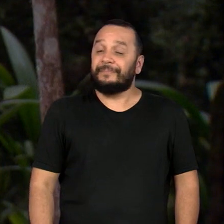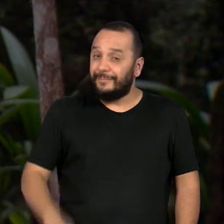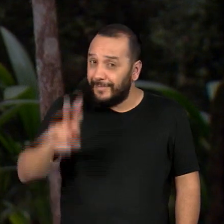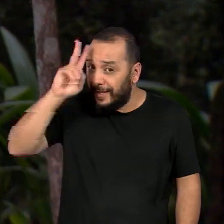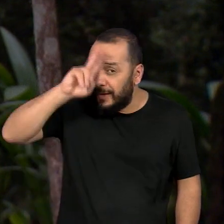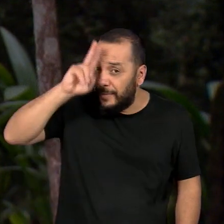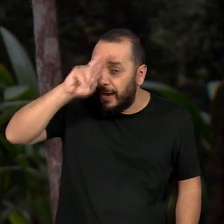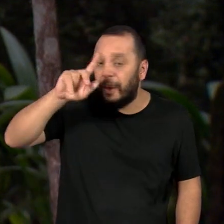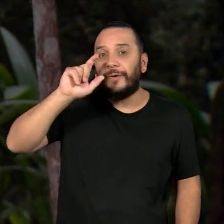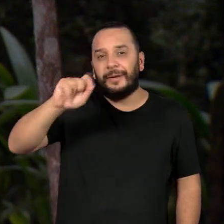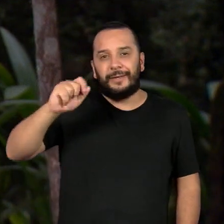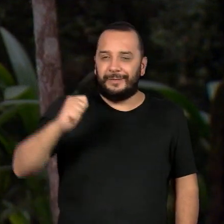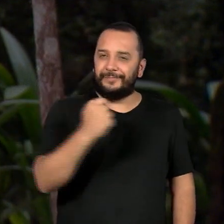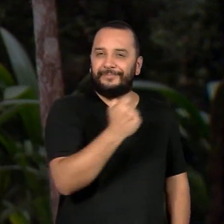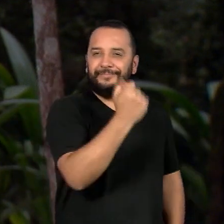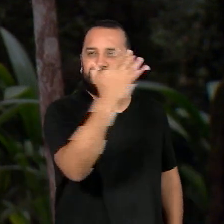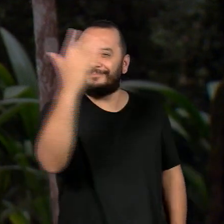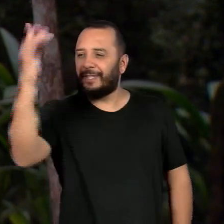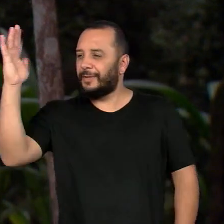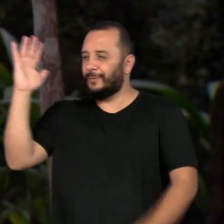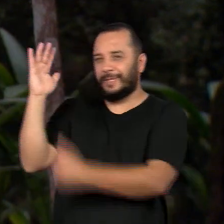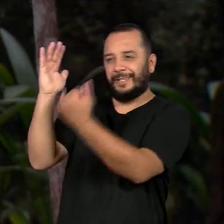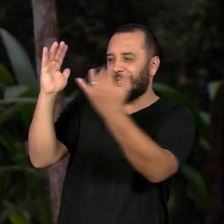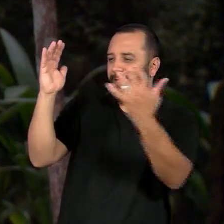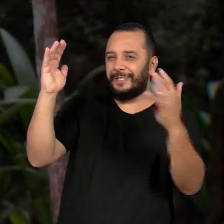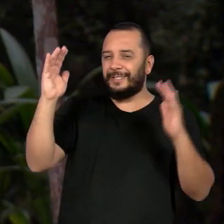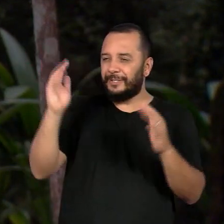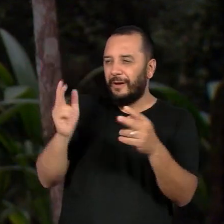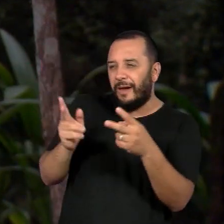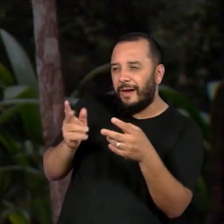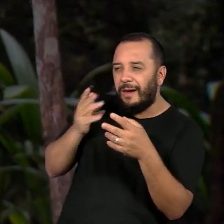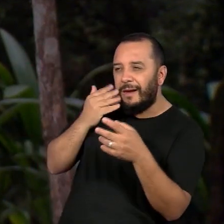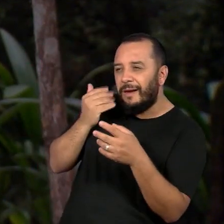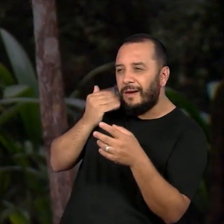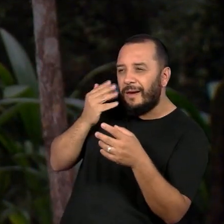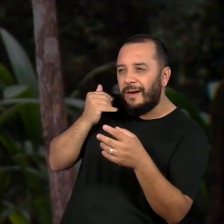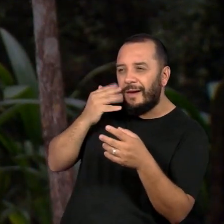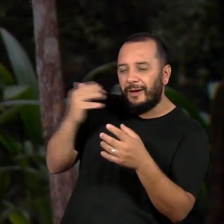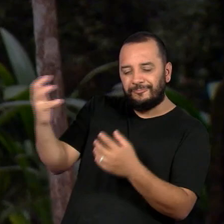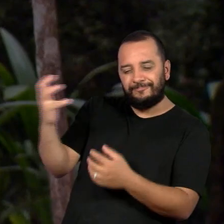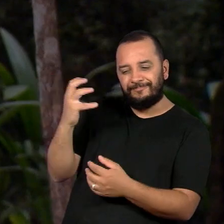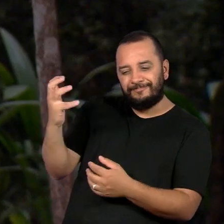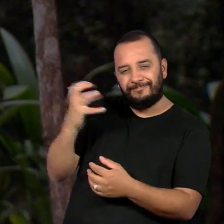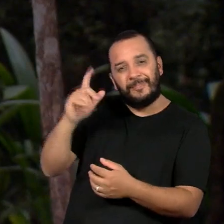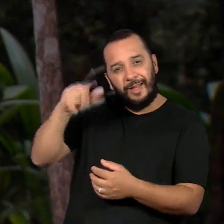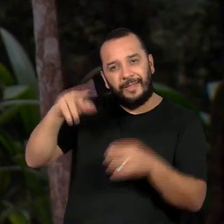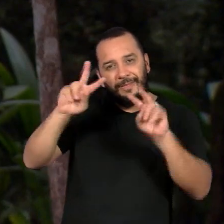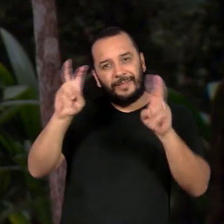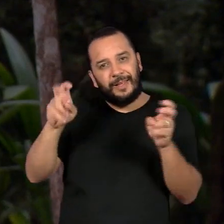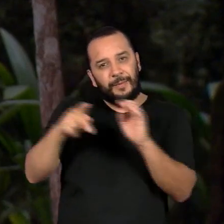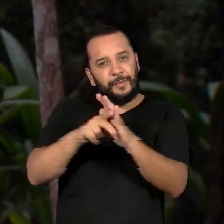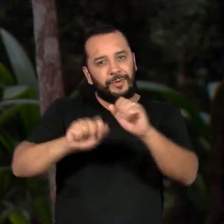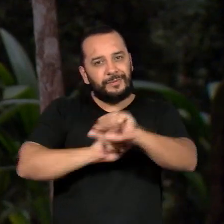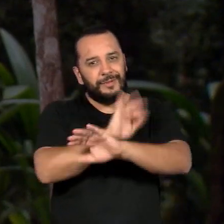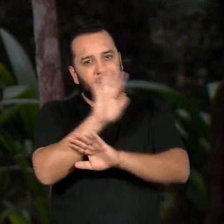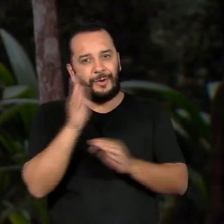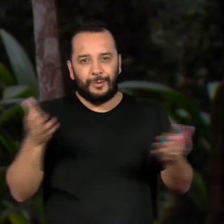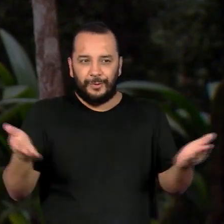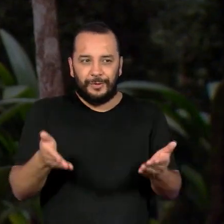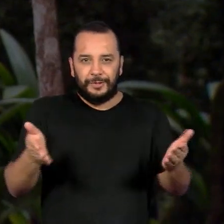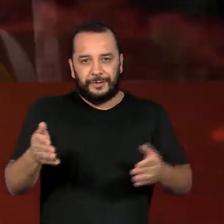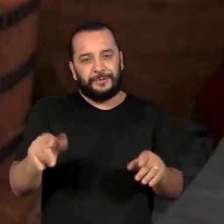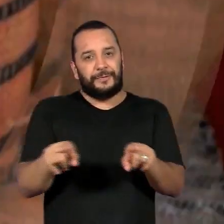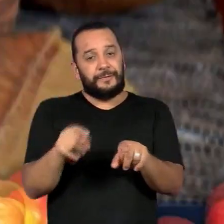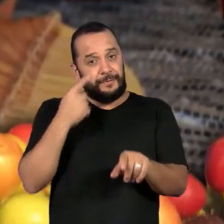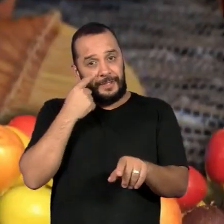Relembrar que a natureza pode ser fonte de inspiração da humanidade é um dos temas de destaque do Repórter Eco de hoje. E veja